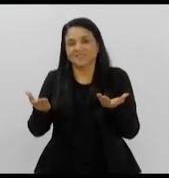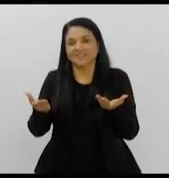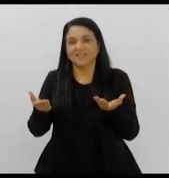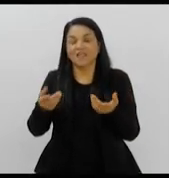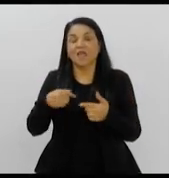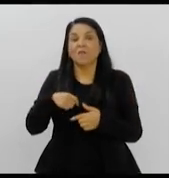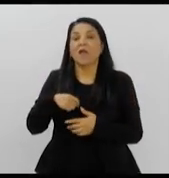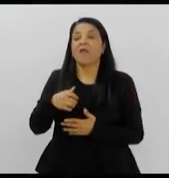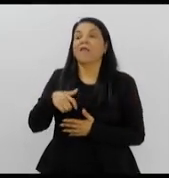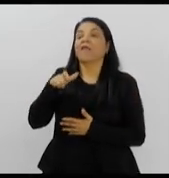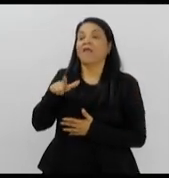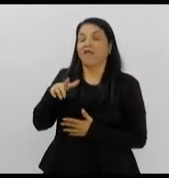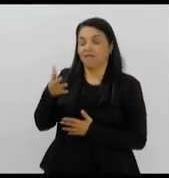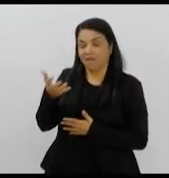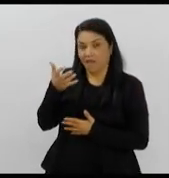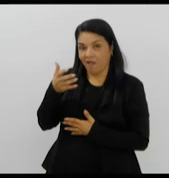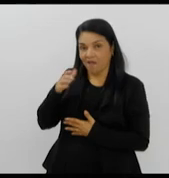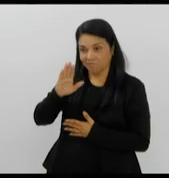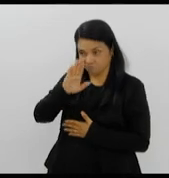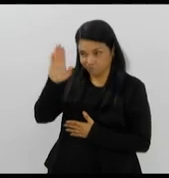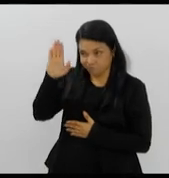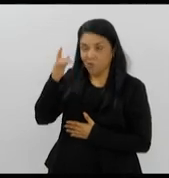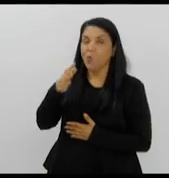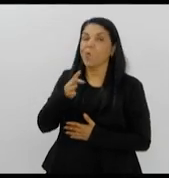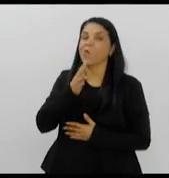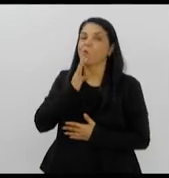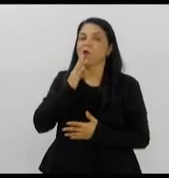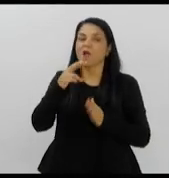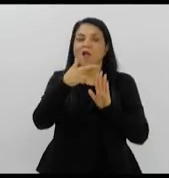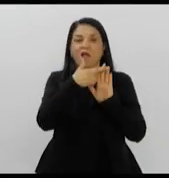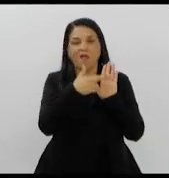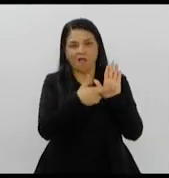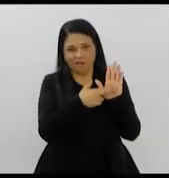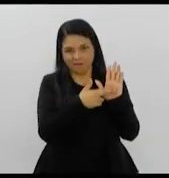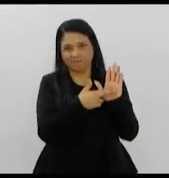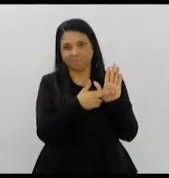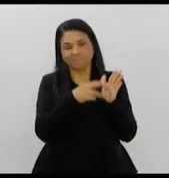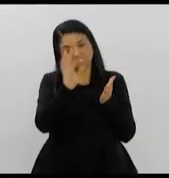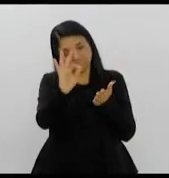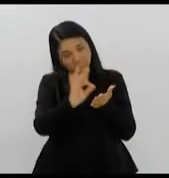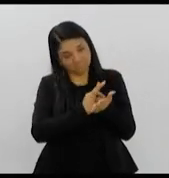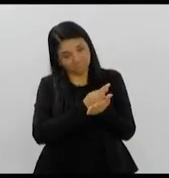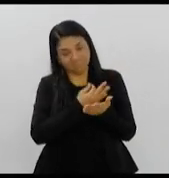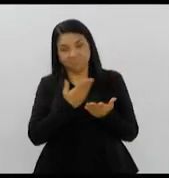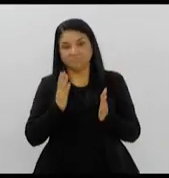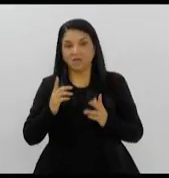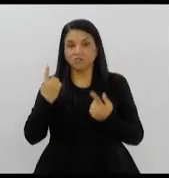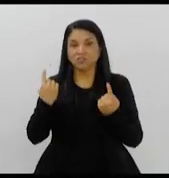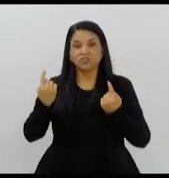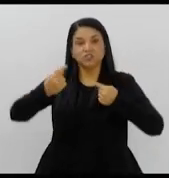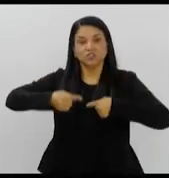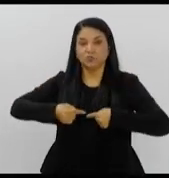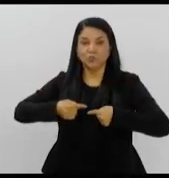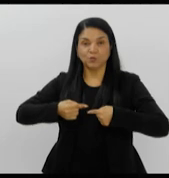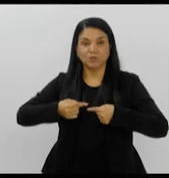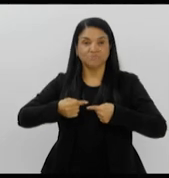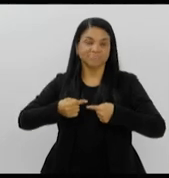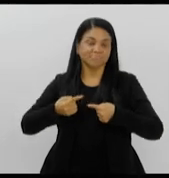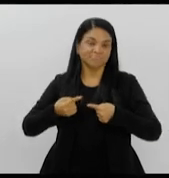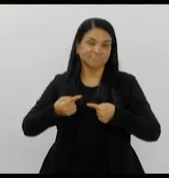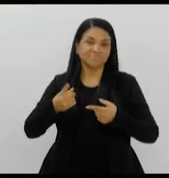ser candidato conhece a regra do jogo, se inscreve para enfrentar toda essa sorte